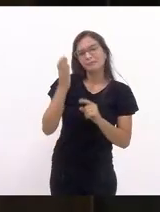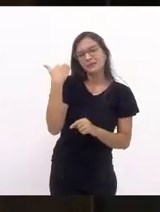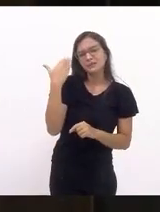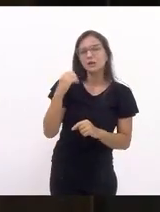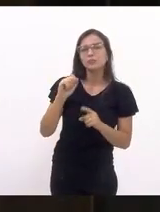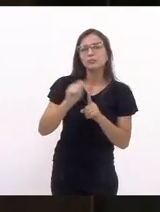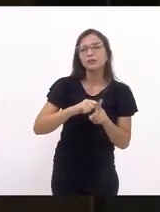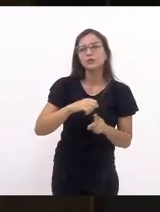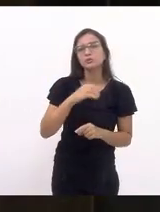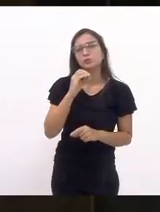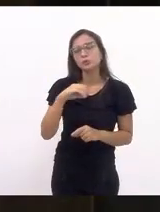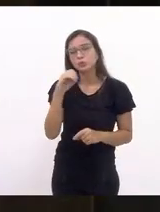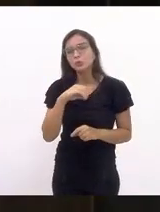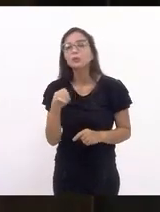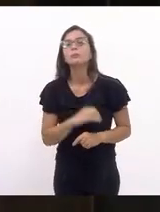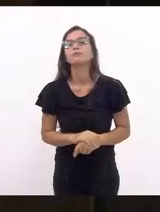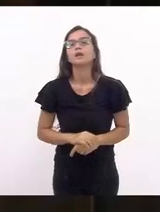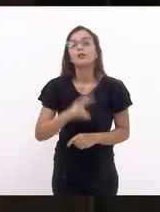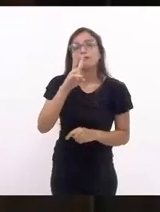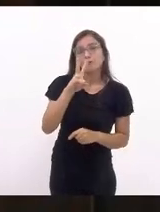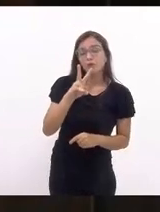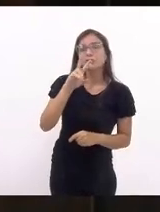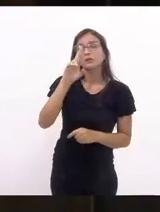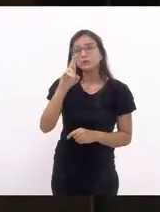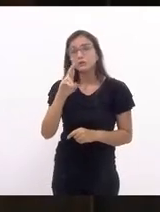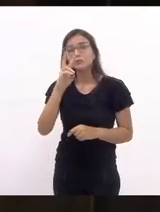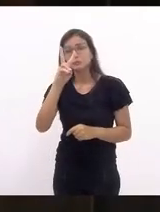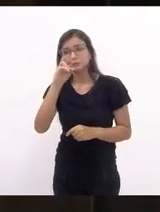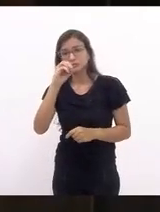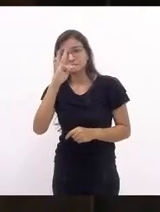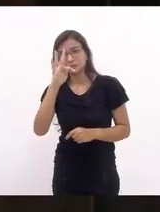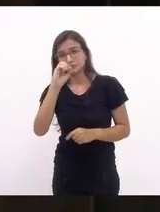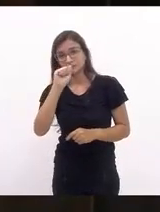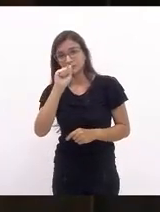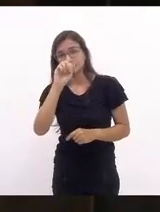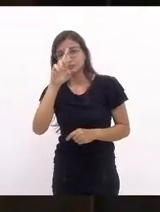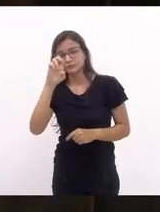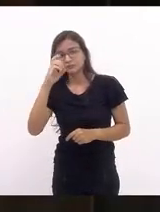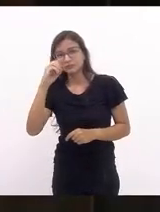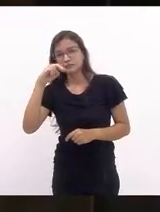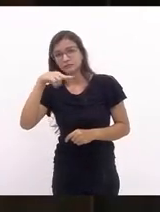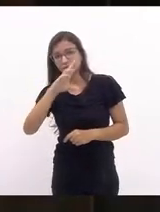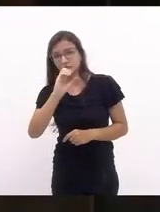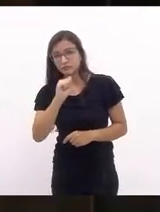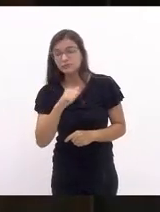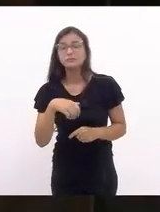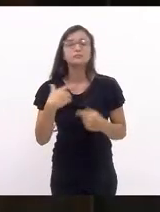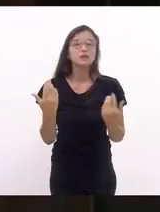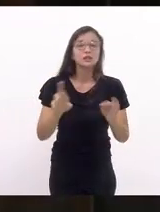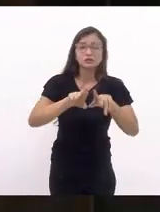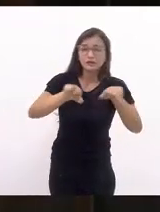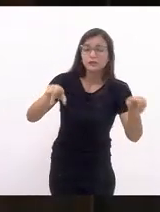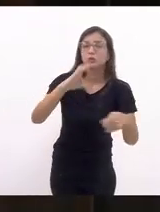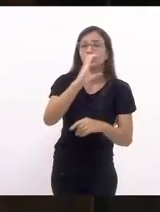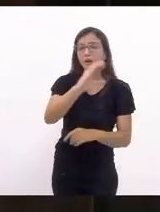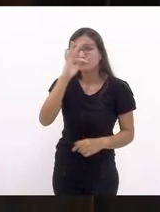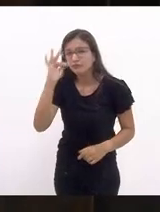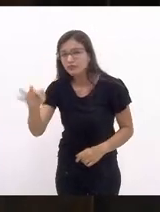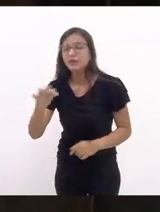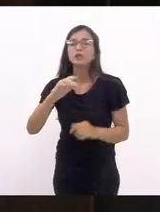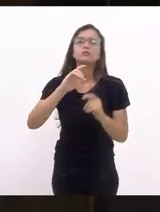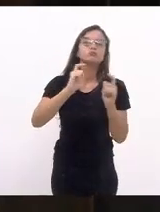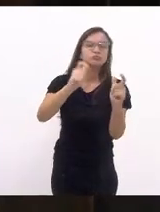Paraíba Volta Redonda 1911 Noroeste Itaperuna 3 11 e das baixadas litorâneas Cabo Frio